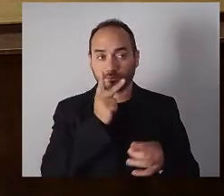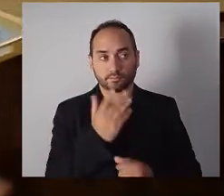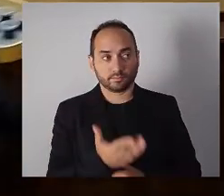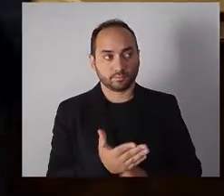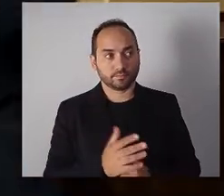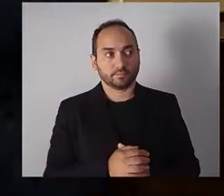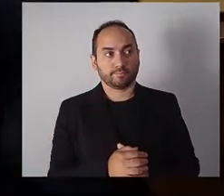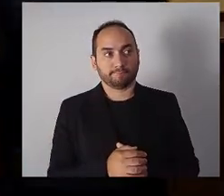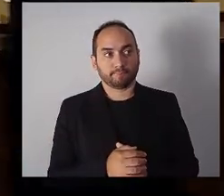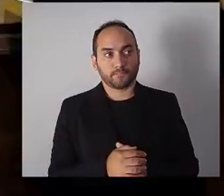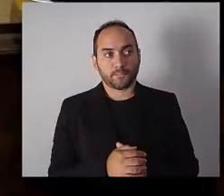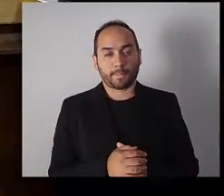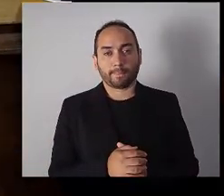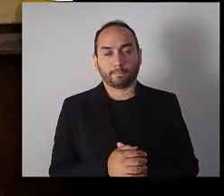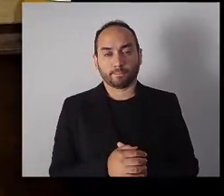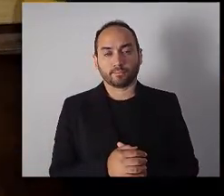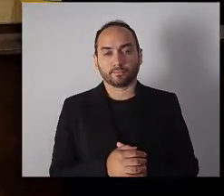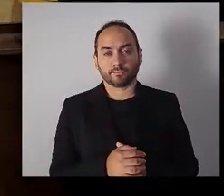partidária,